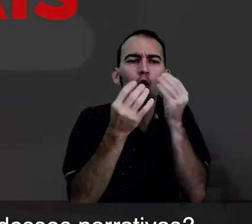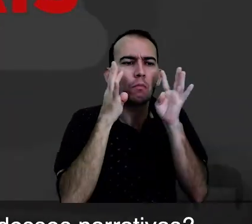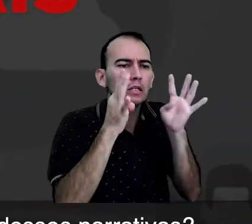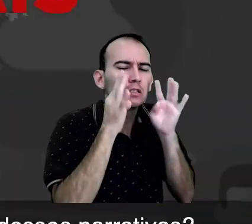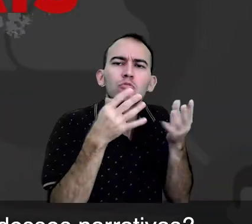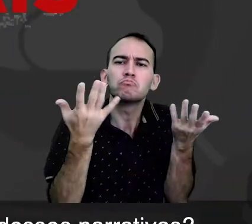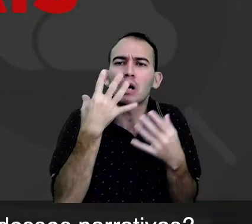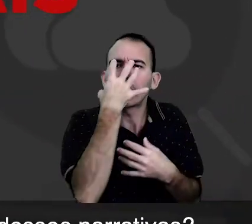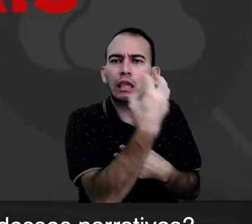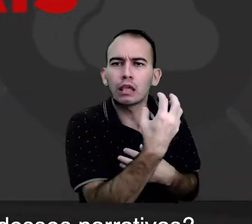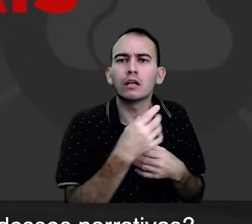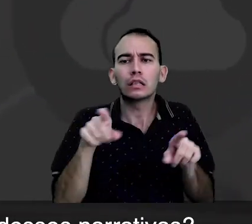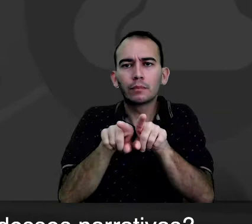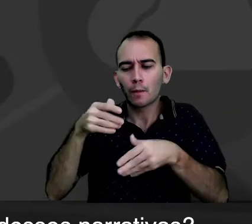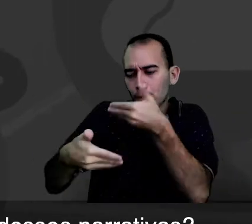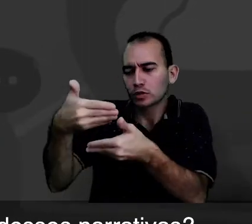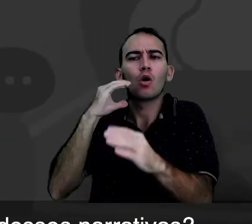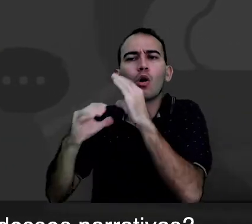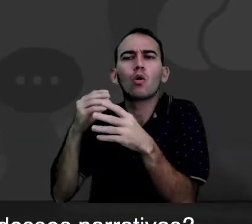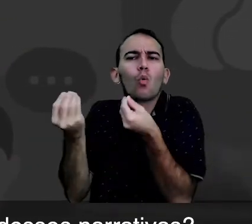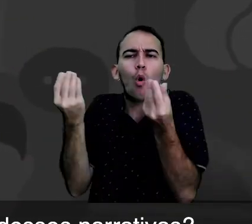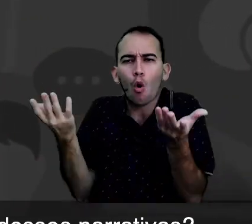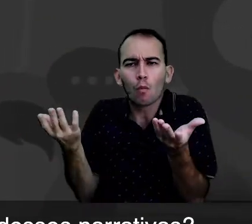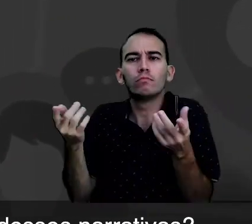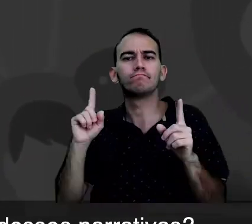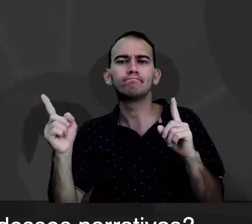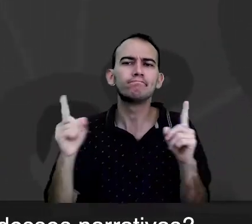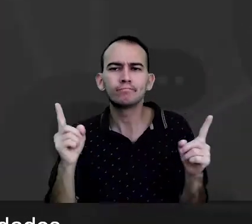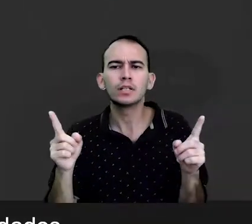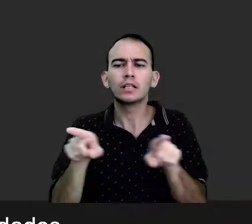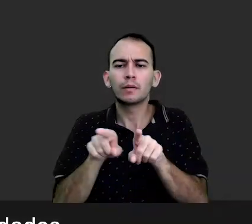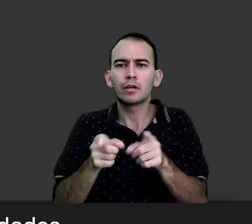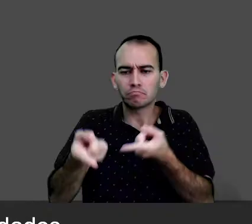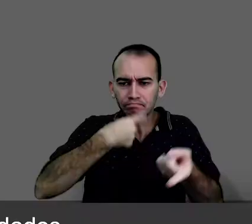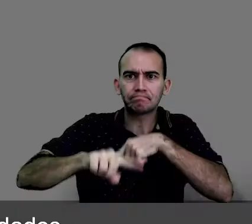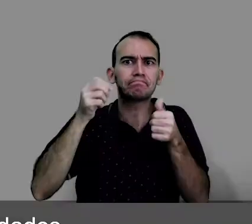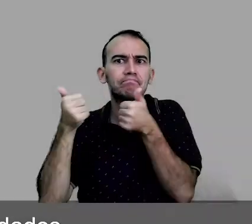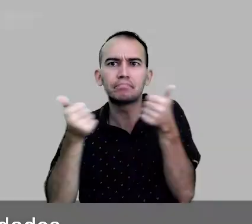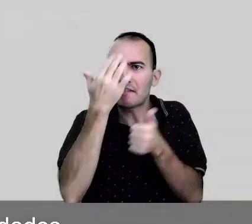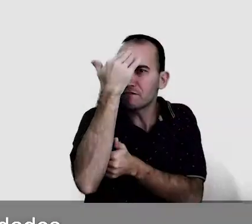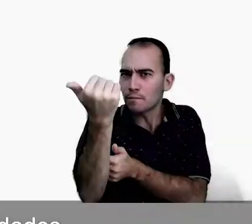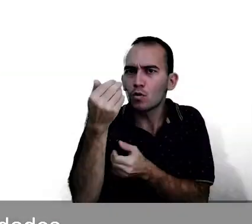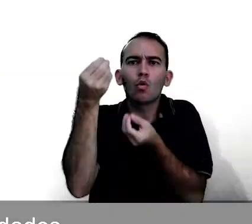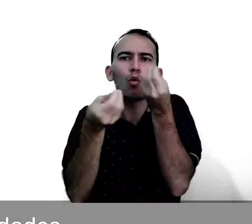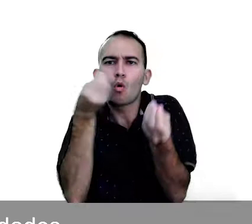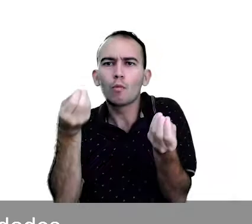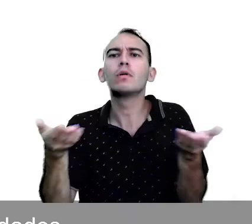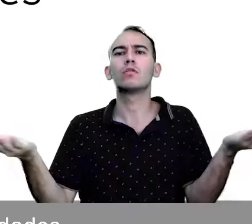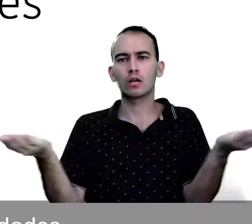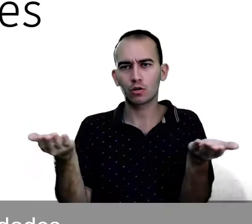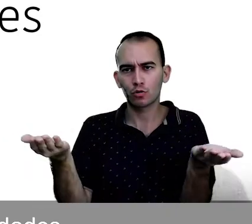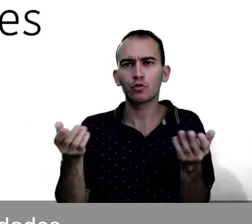processos comunicacionais que possibilitam o sucesso dessas narrativas? O programa de pós-graduação em Comunicação